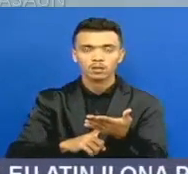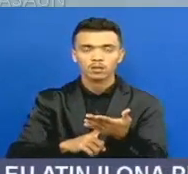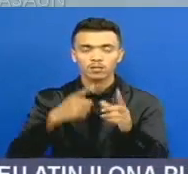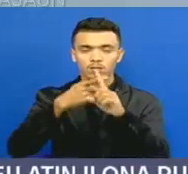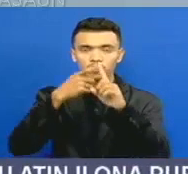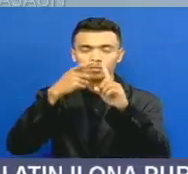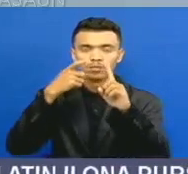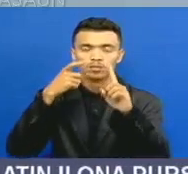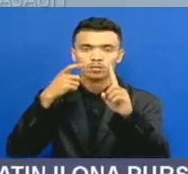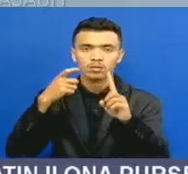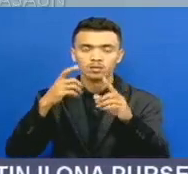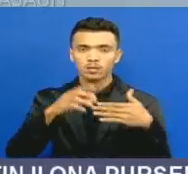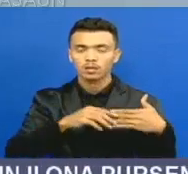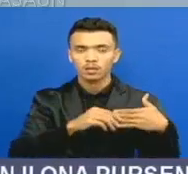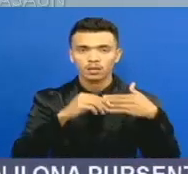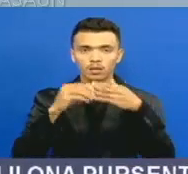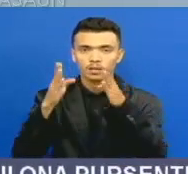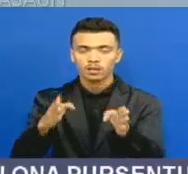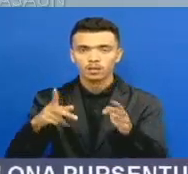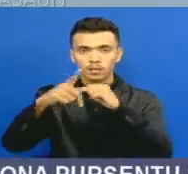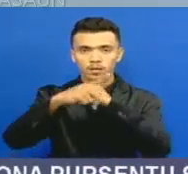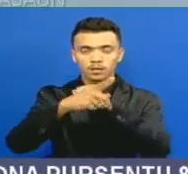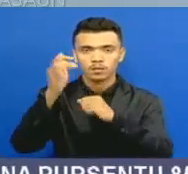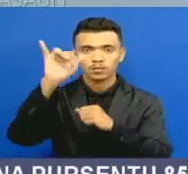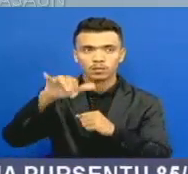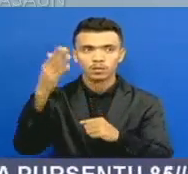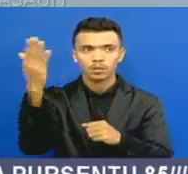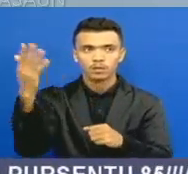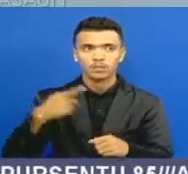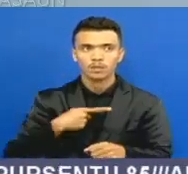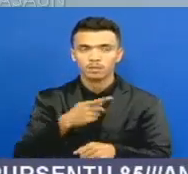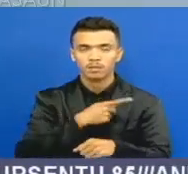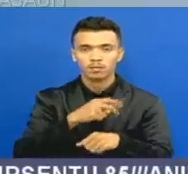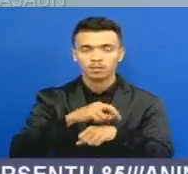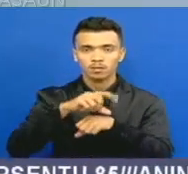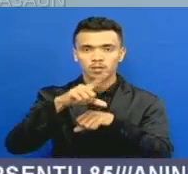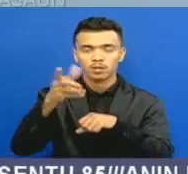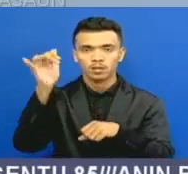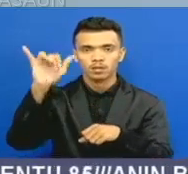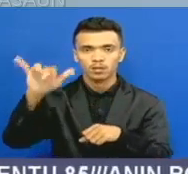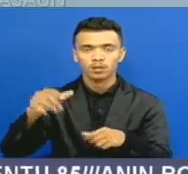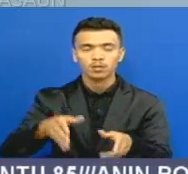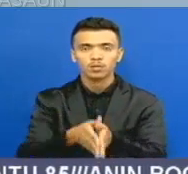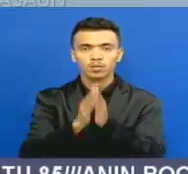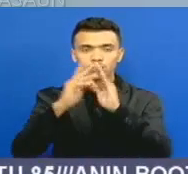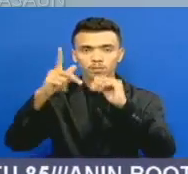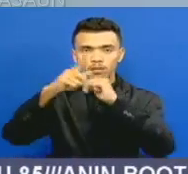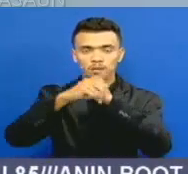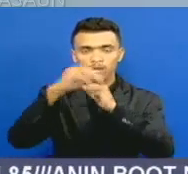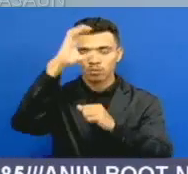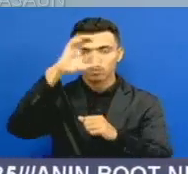hosi líder bancada sira he parlamento. Hosi fo tempo lai ba bancada sira